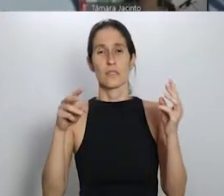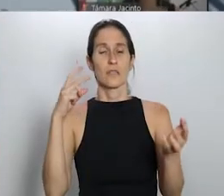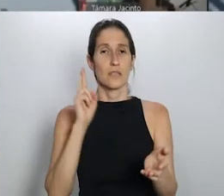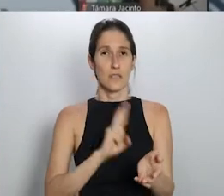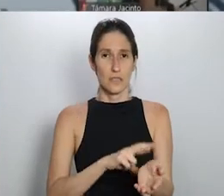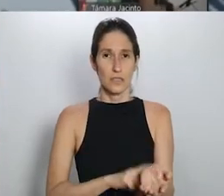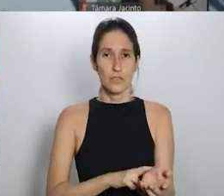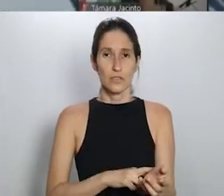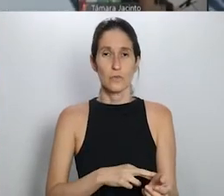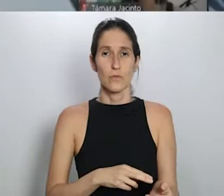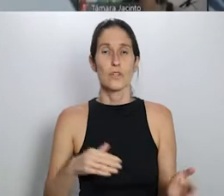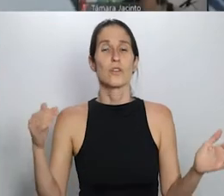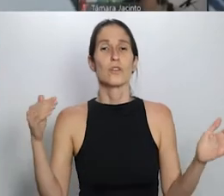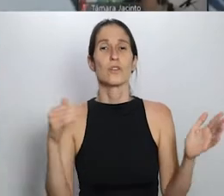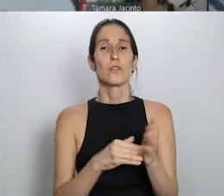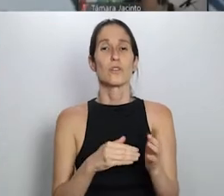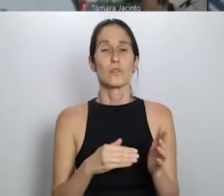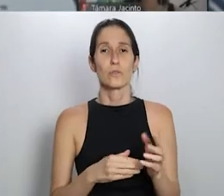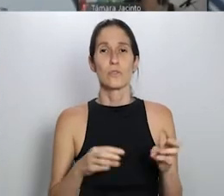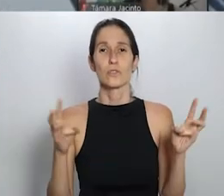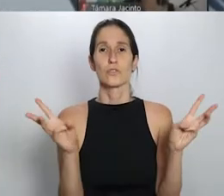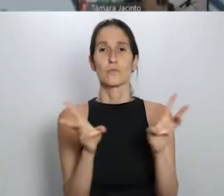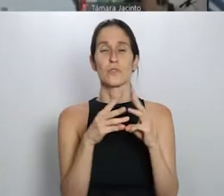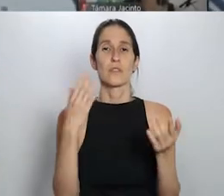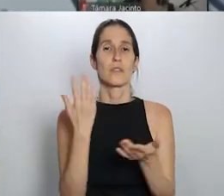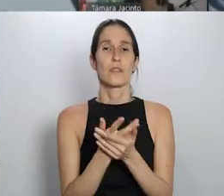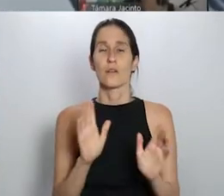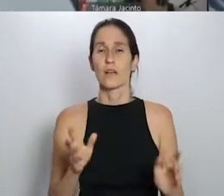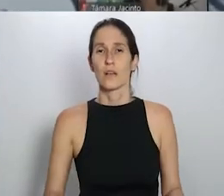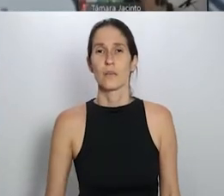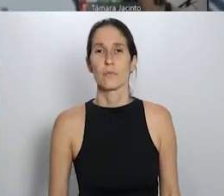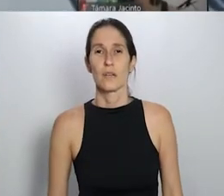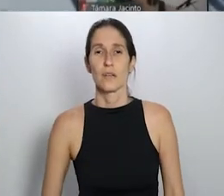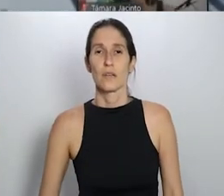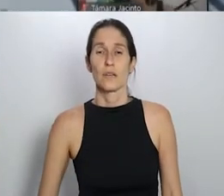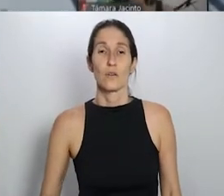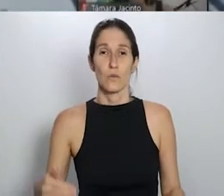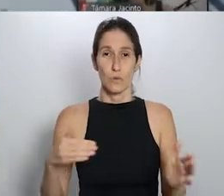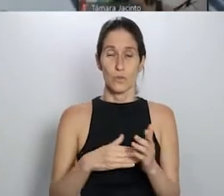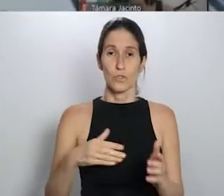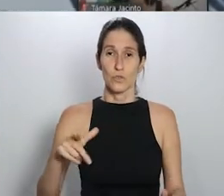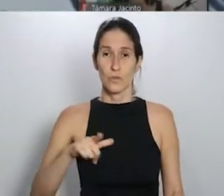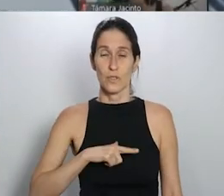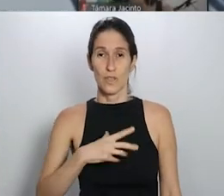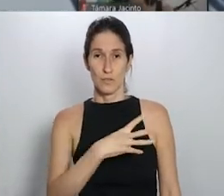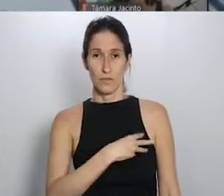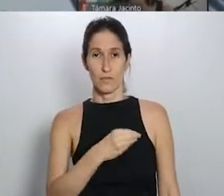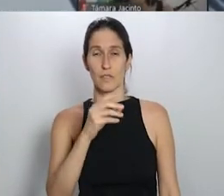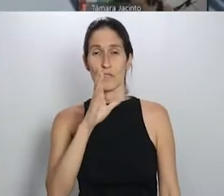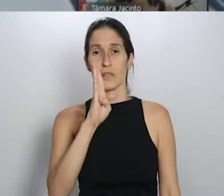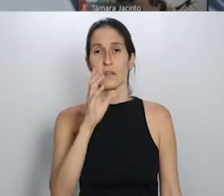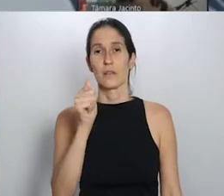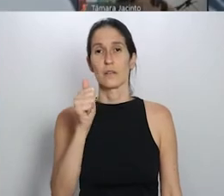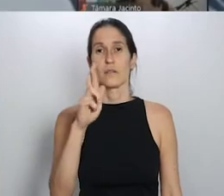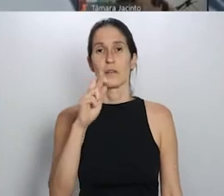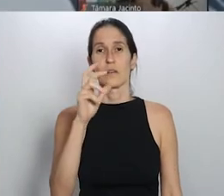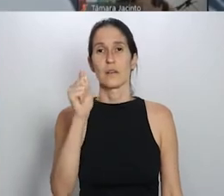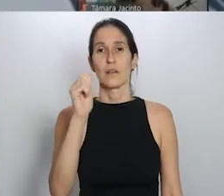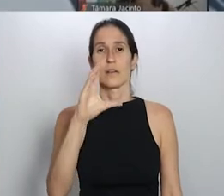cirandas, tem as filhas de Baracho, Bill e Dulce, que faz dete vocal